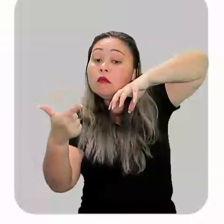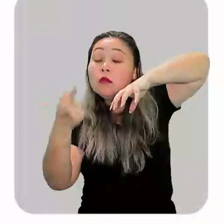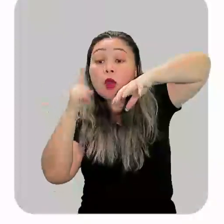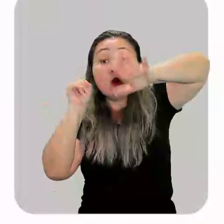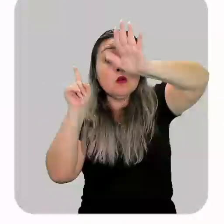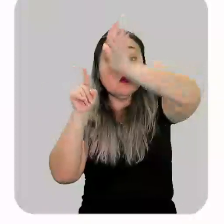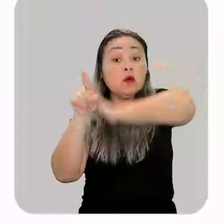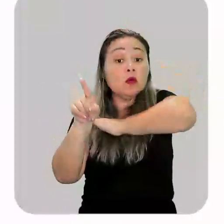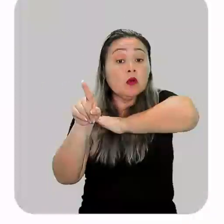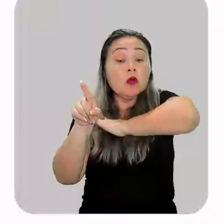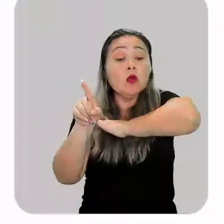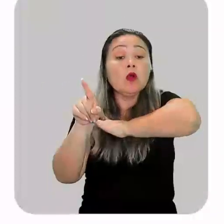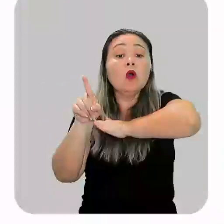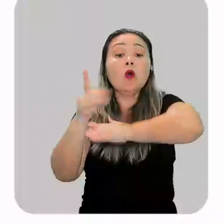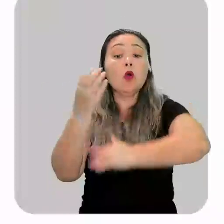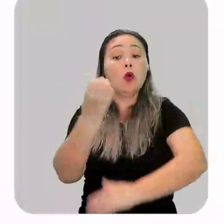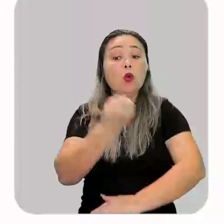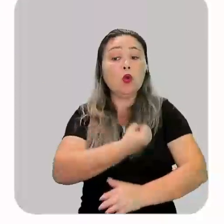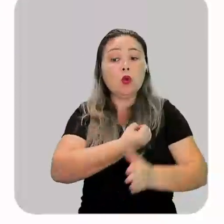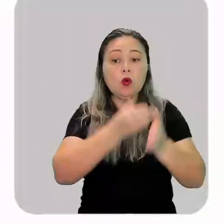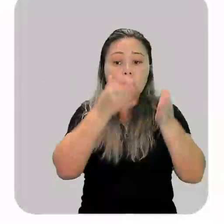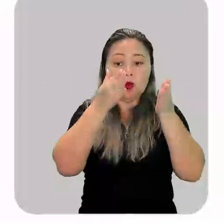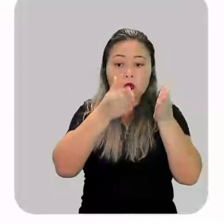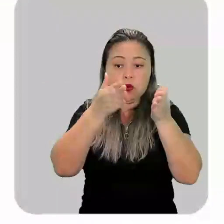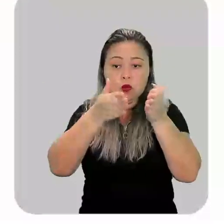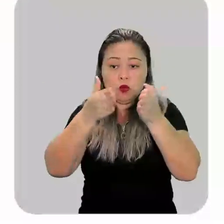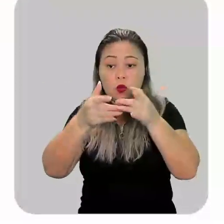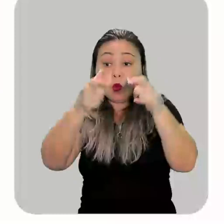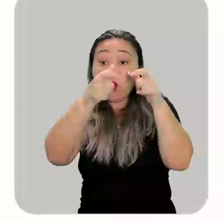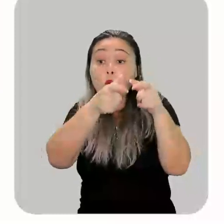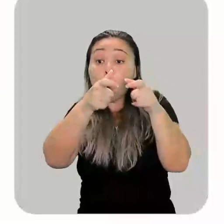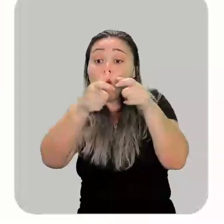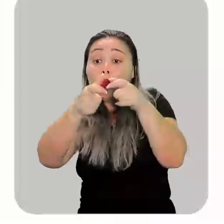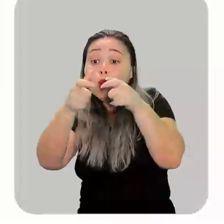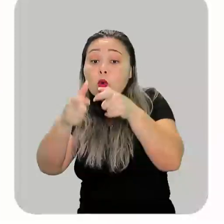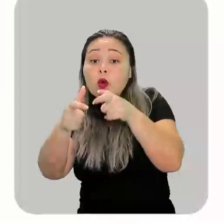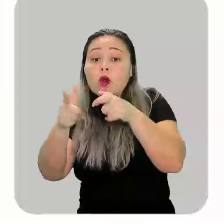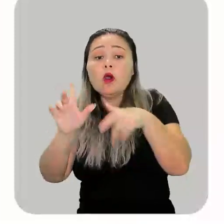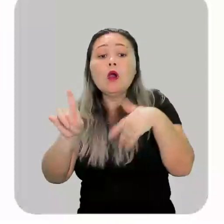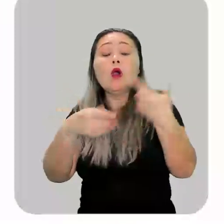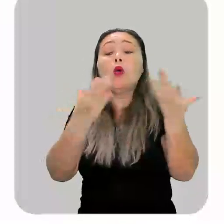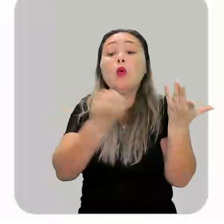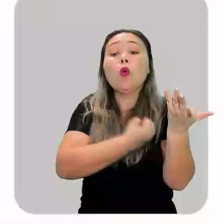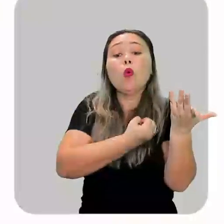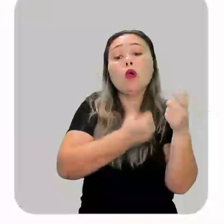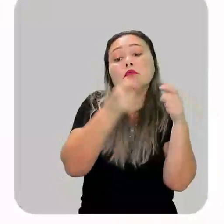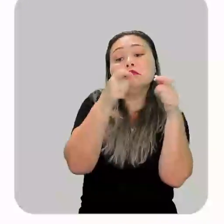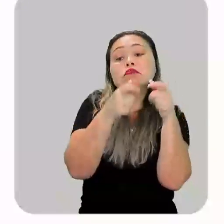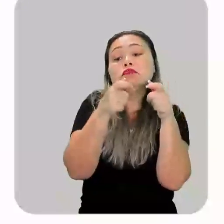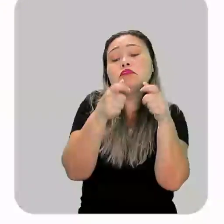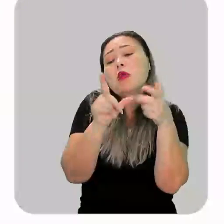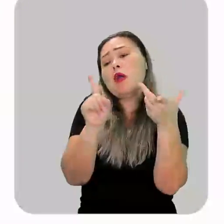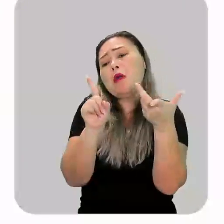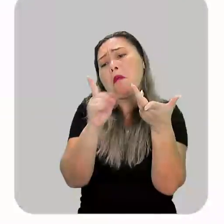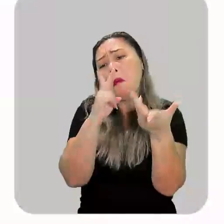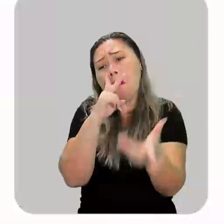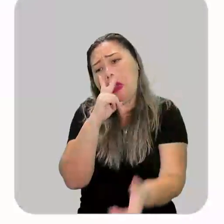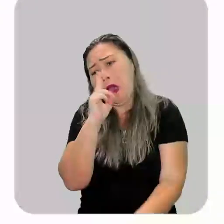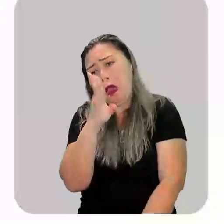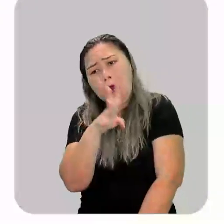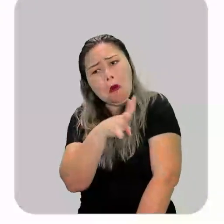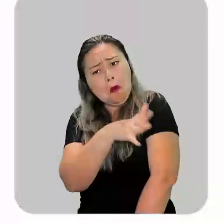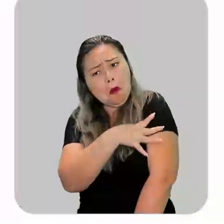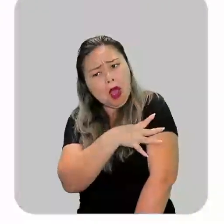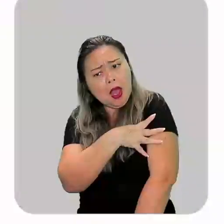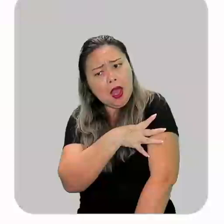a pergunta. Valor posicional. Mas valor posicional é assunto de quê? Do quarto ano? Eu